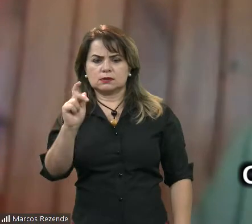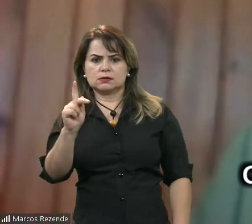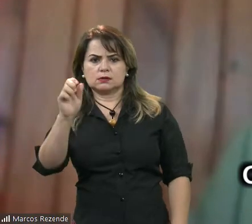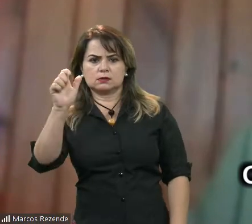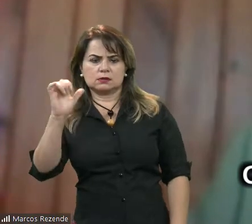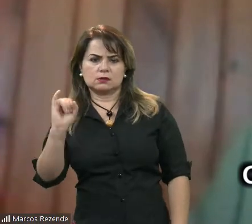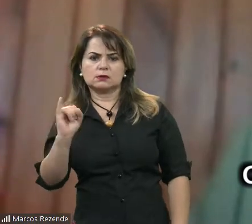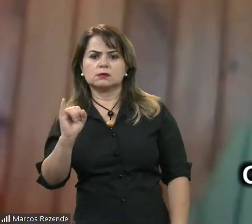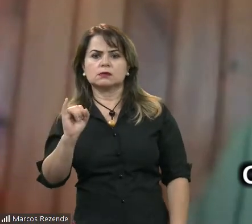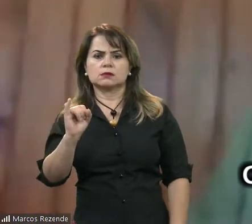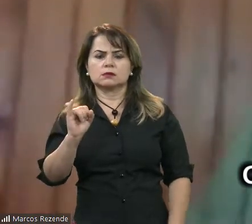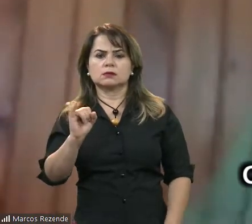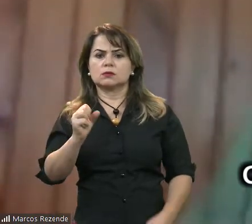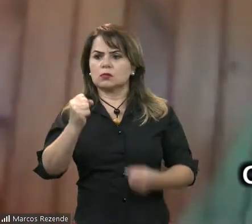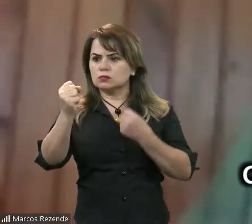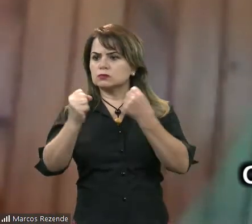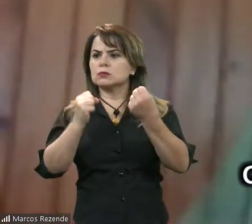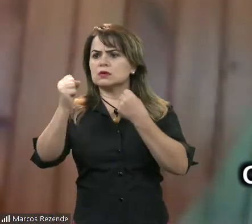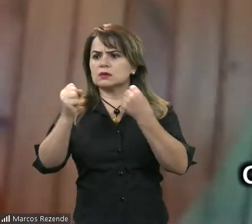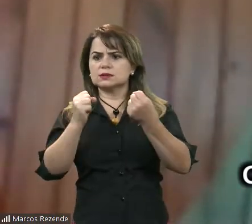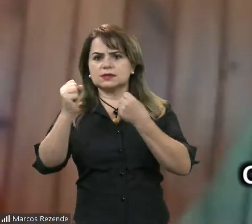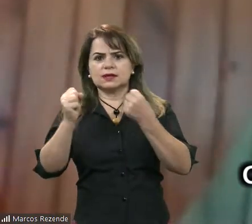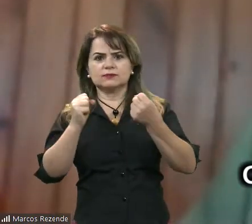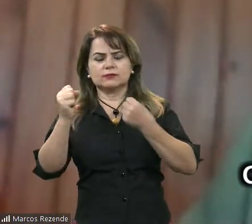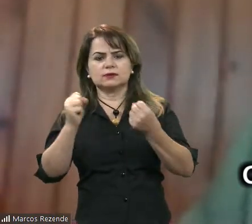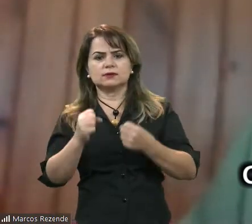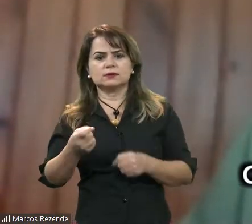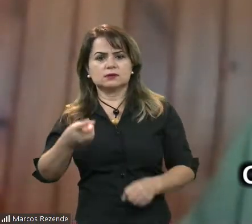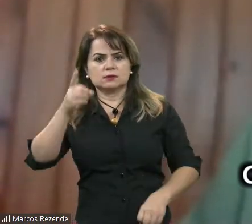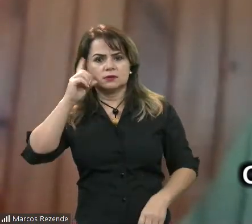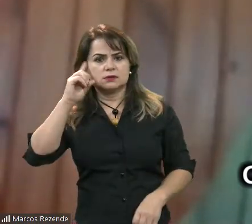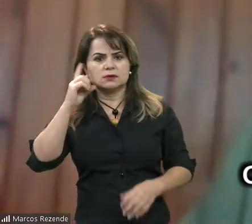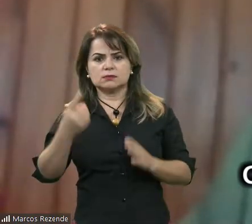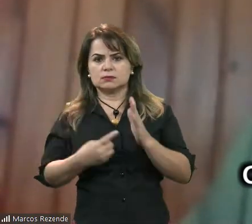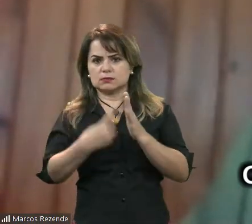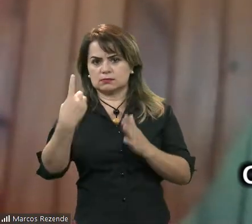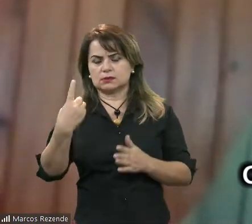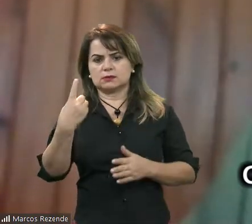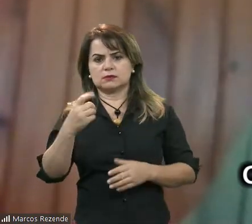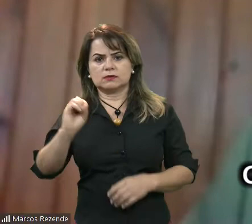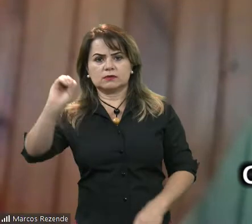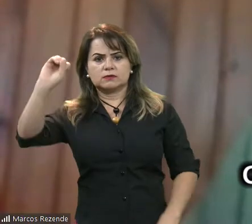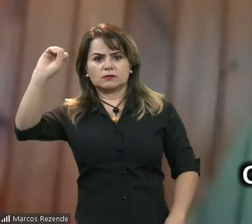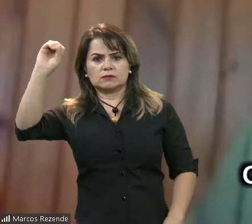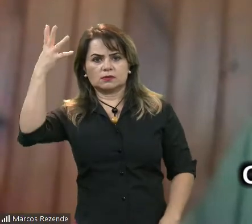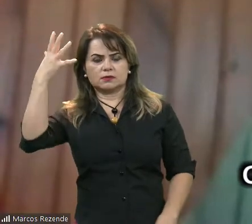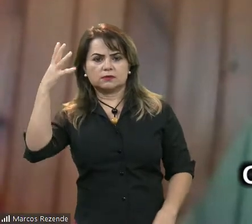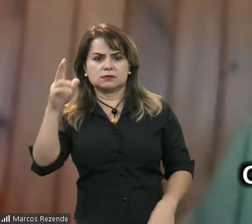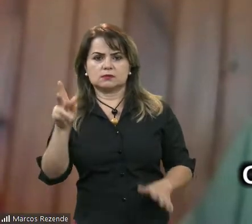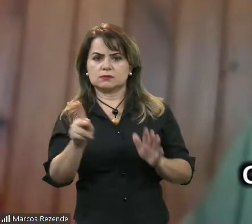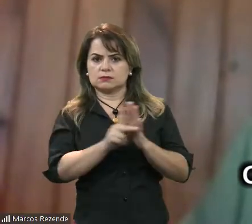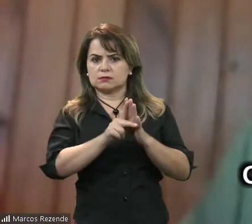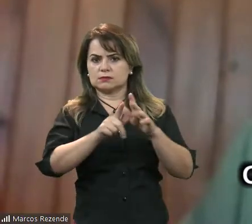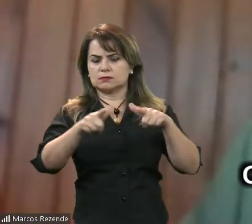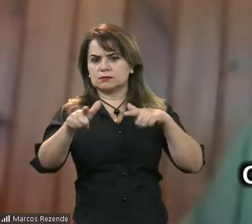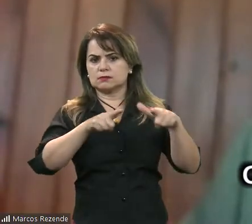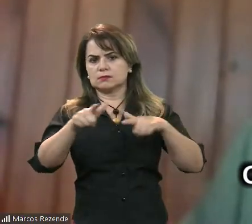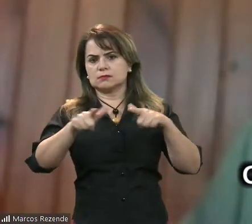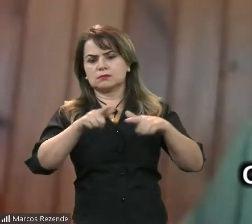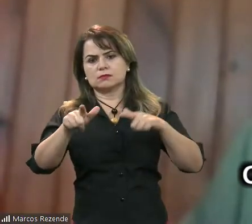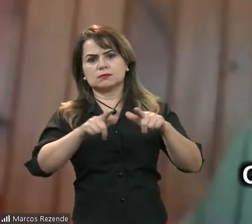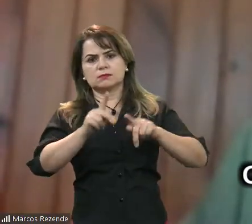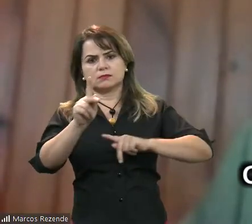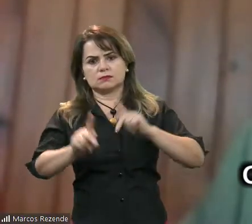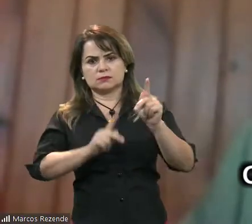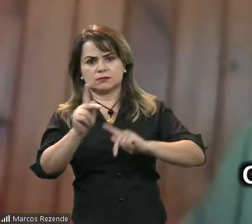judô. No dia 1º, as festividades alusivas ao trabalhador, a serem